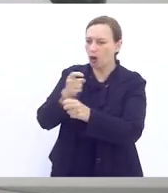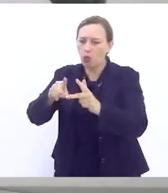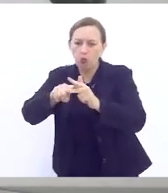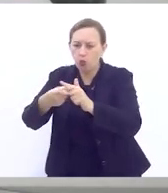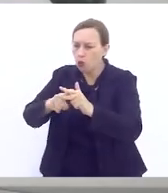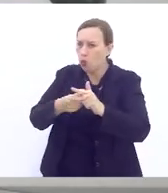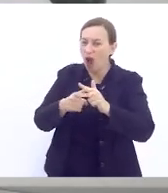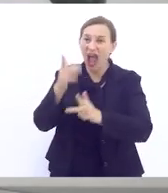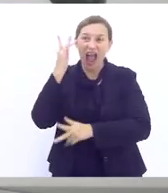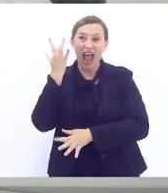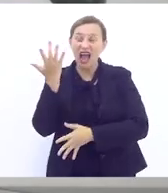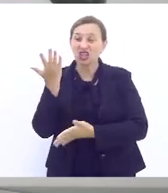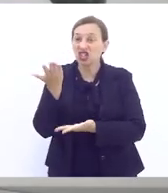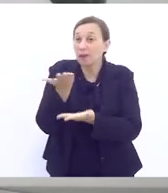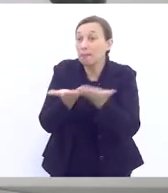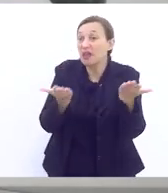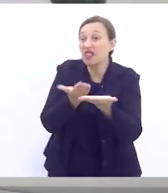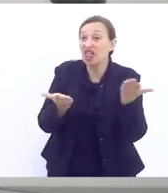então